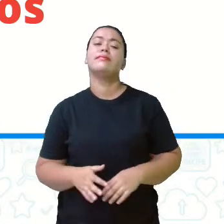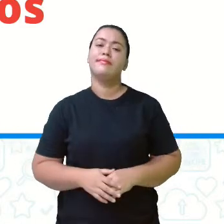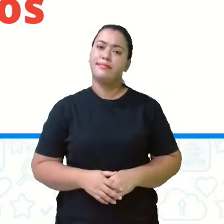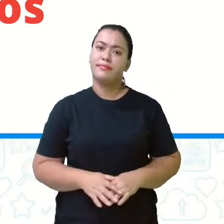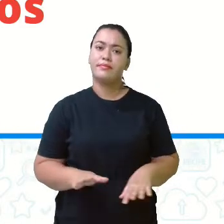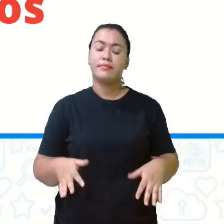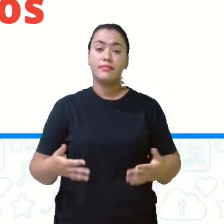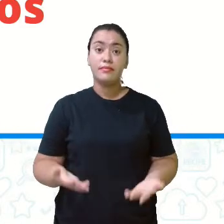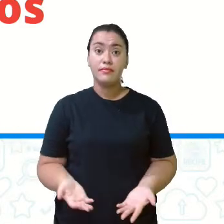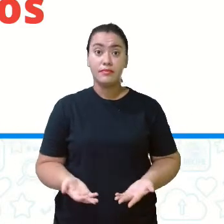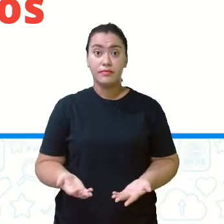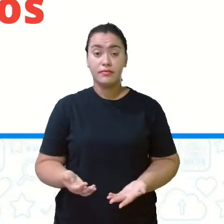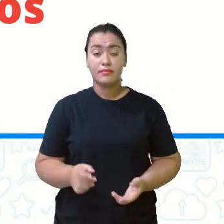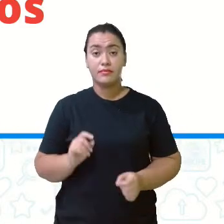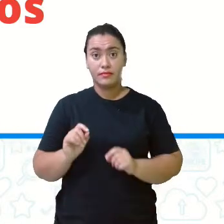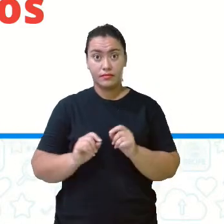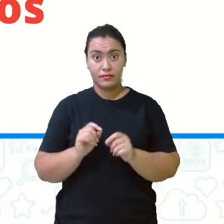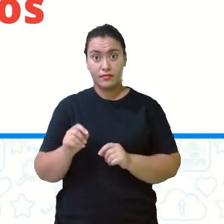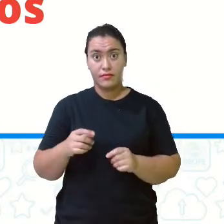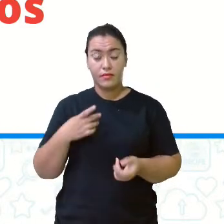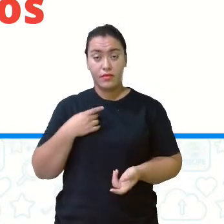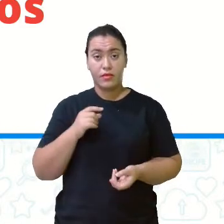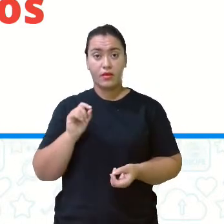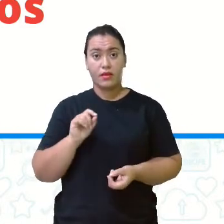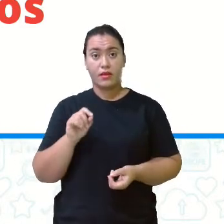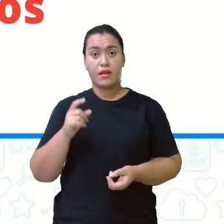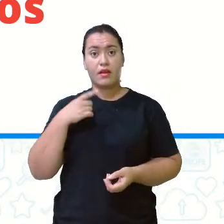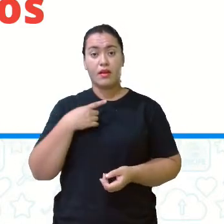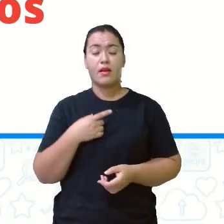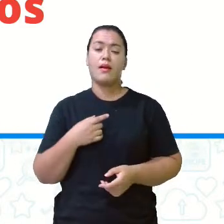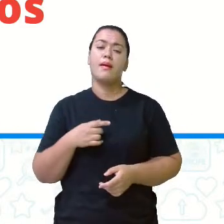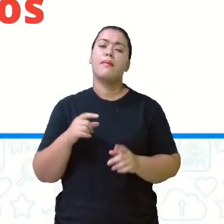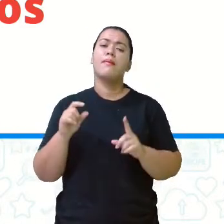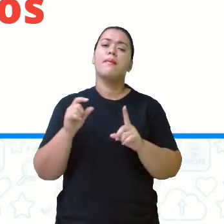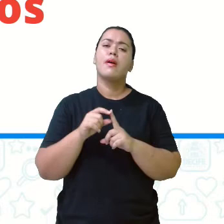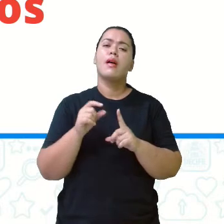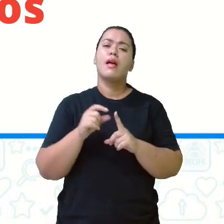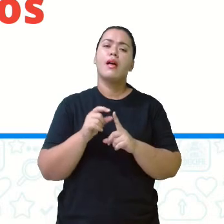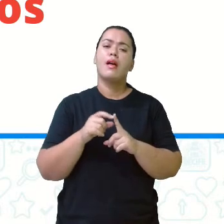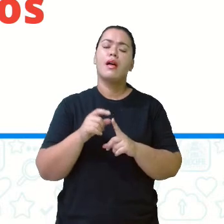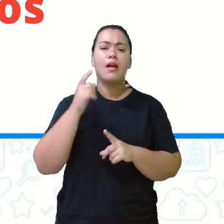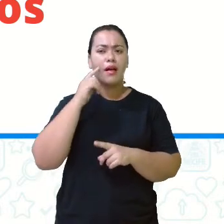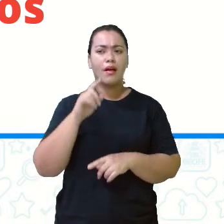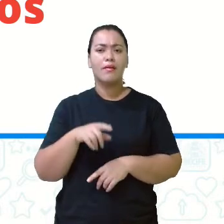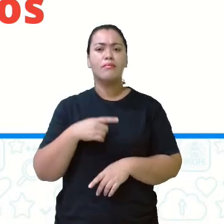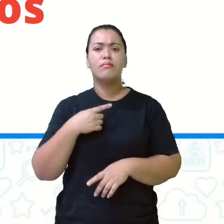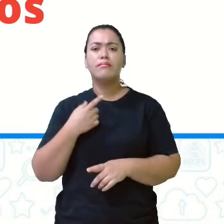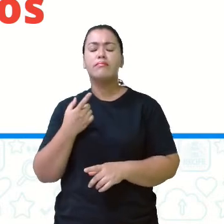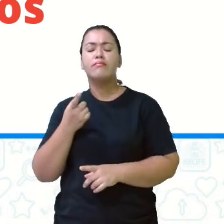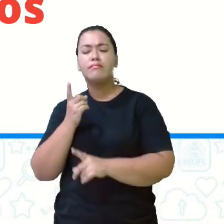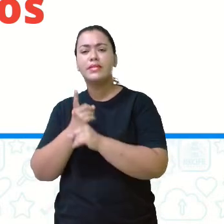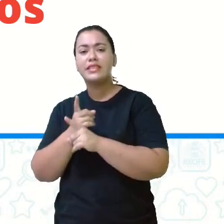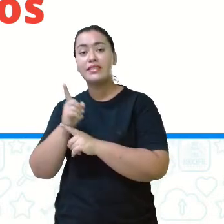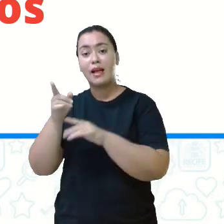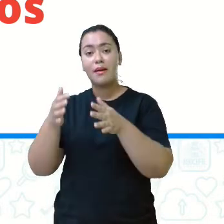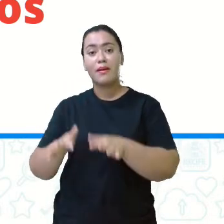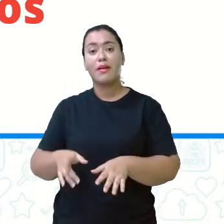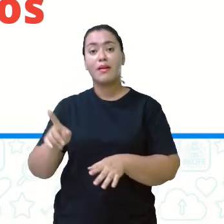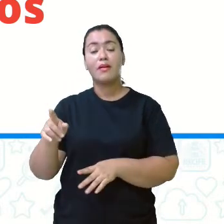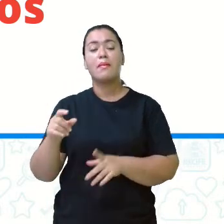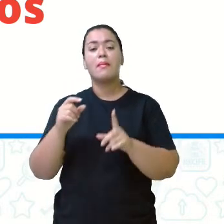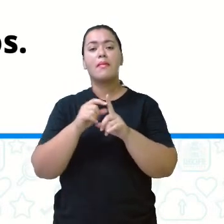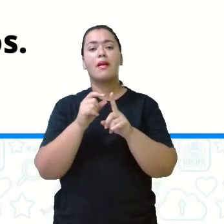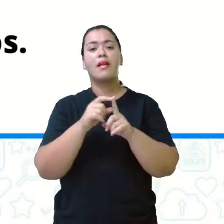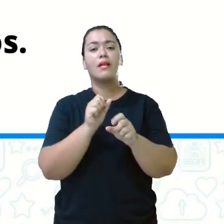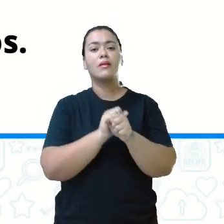certo? E aí, eu trouxe aí para vocês esta palavra que eu achei lá na liquidação, a palavra